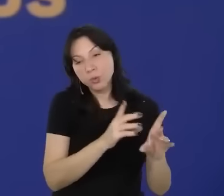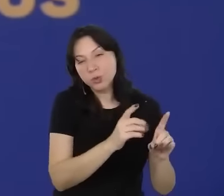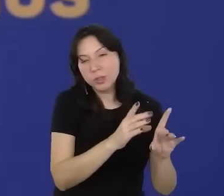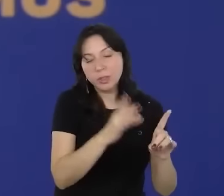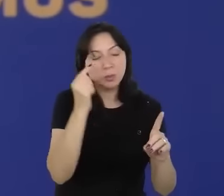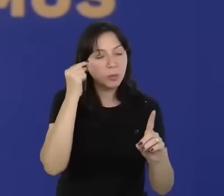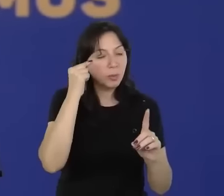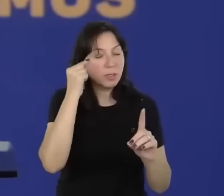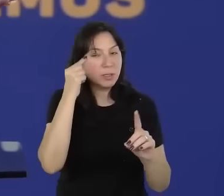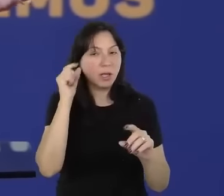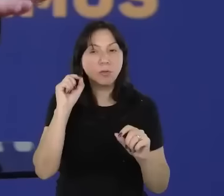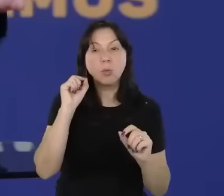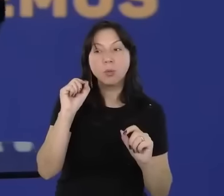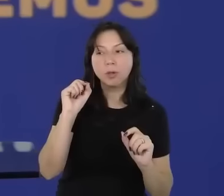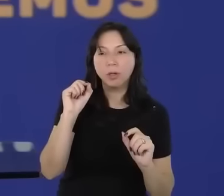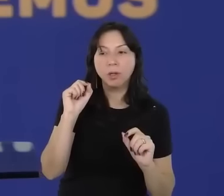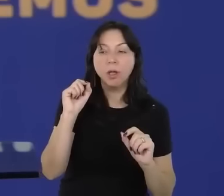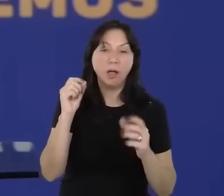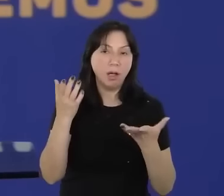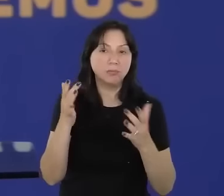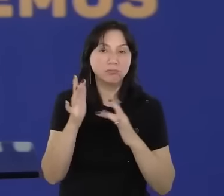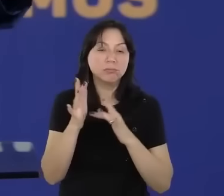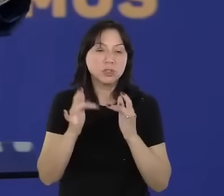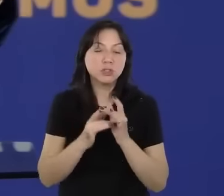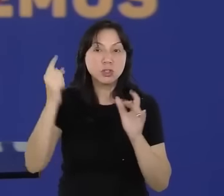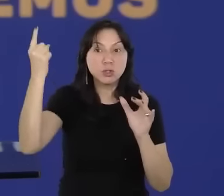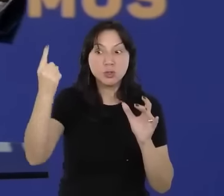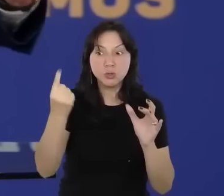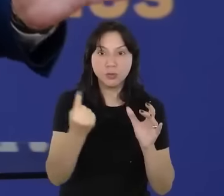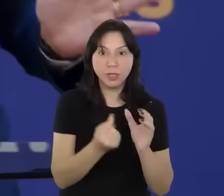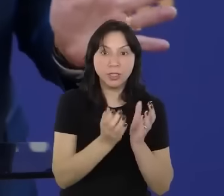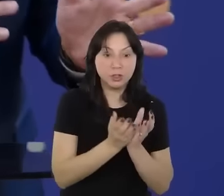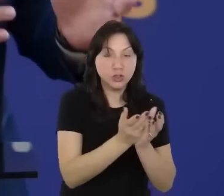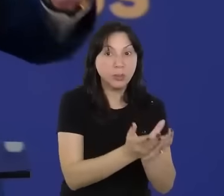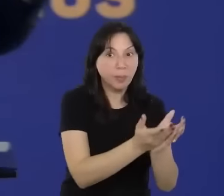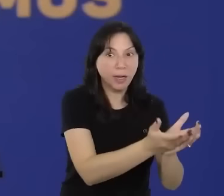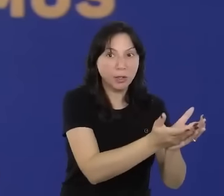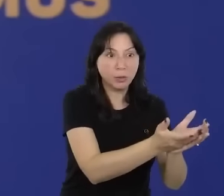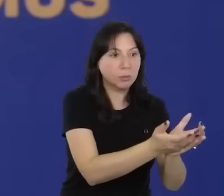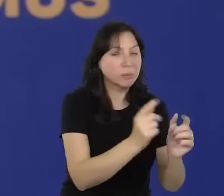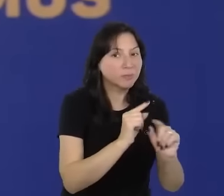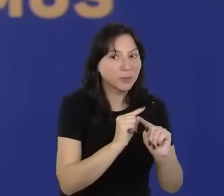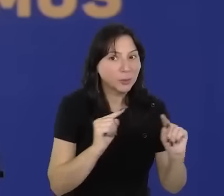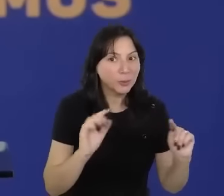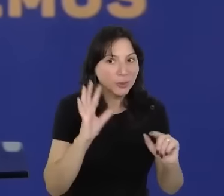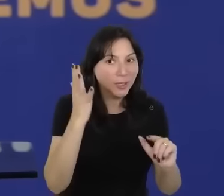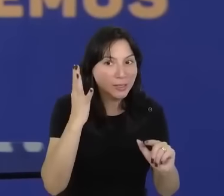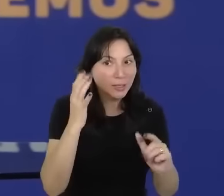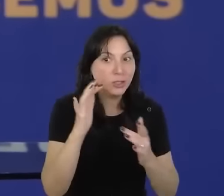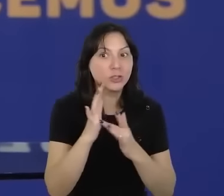capacidade com mais habilidade vencendo a tempestade e chegasse até eles mas Jesus vem andando sobre o